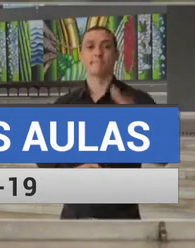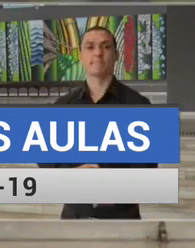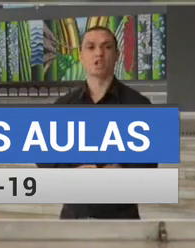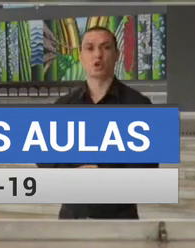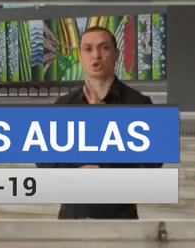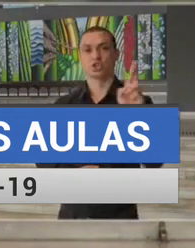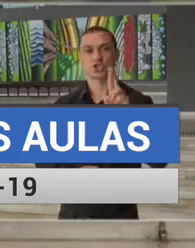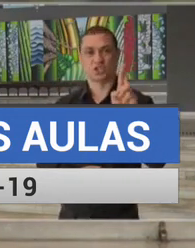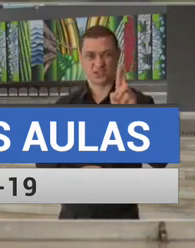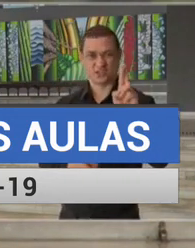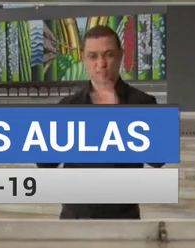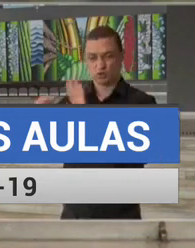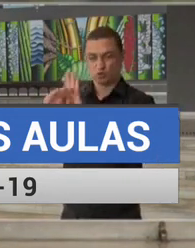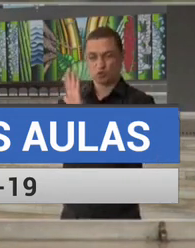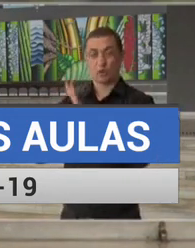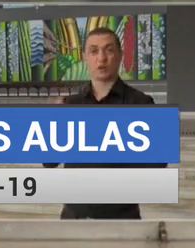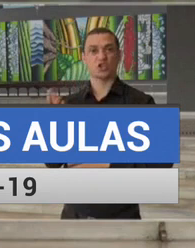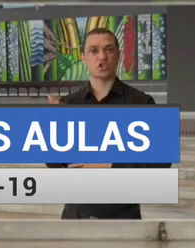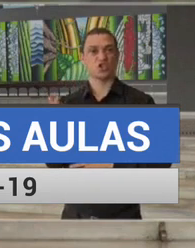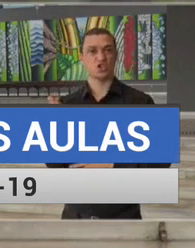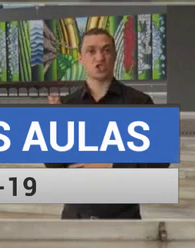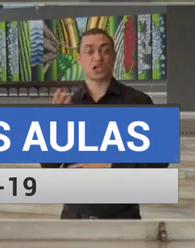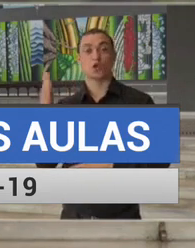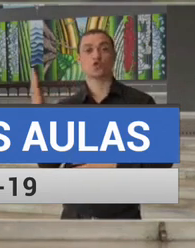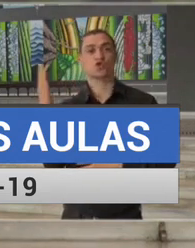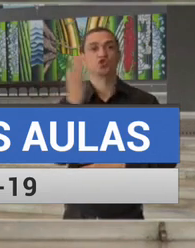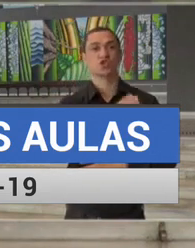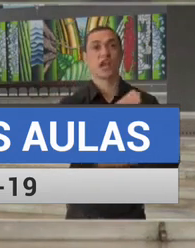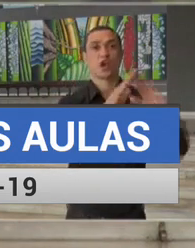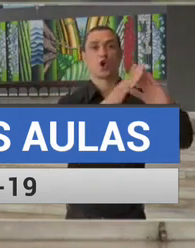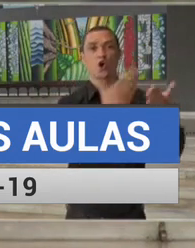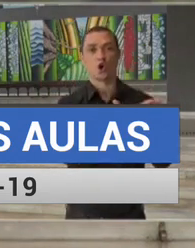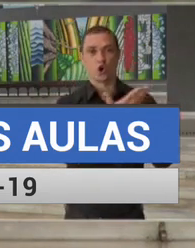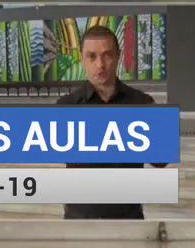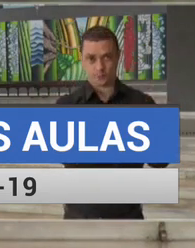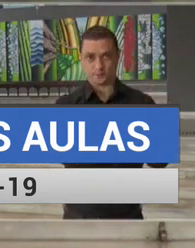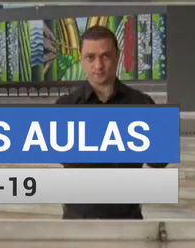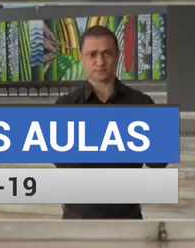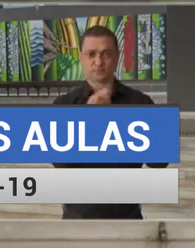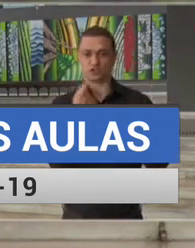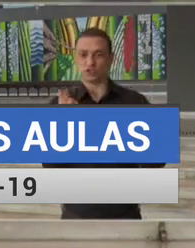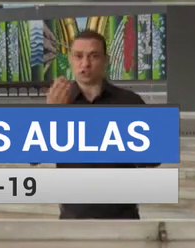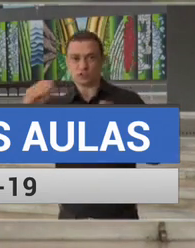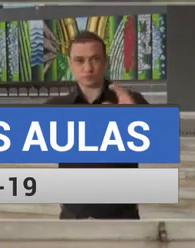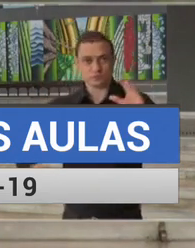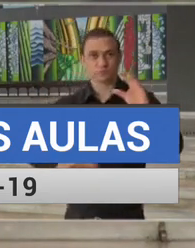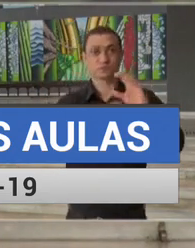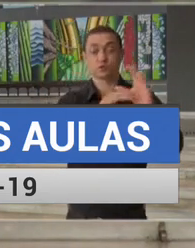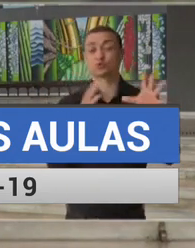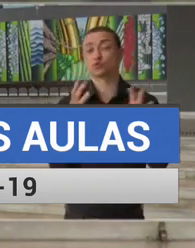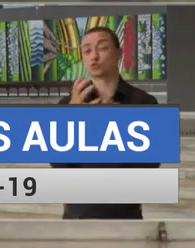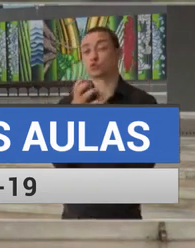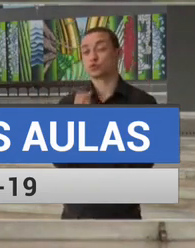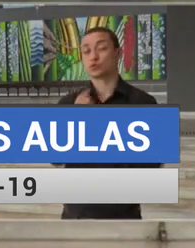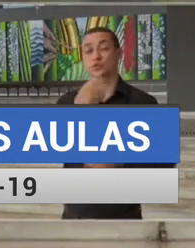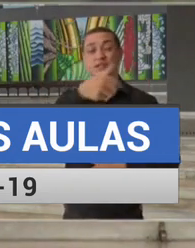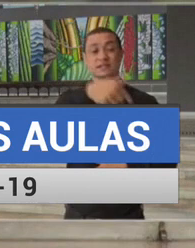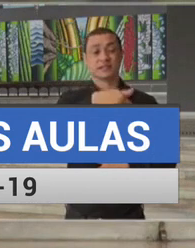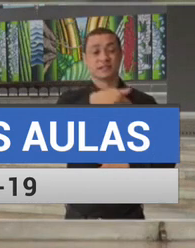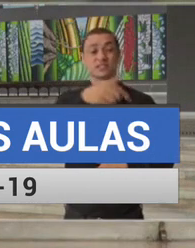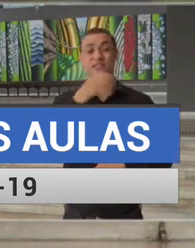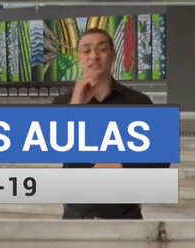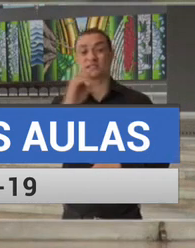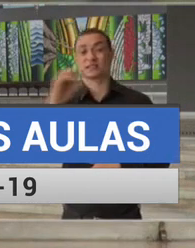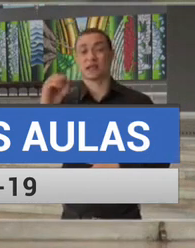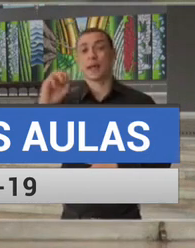através do programa dinheiro direto na escola com esse novo aporte chegamos há 700